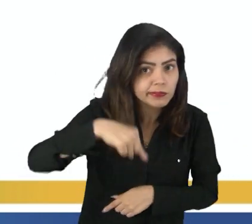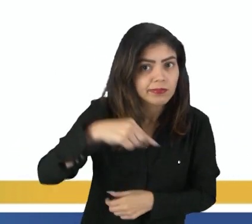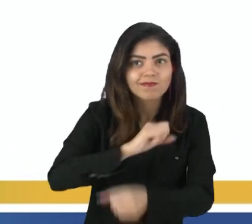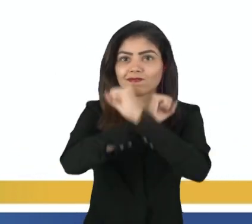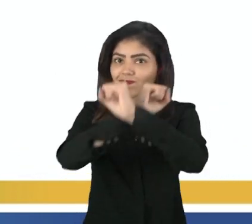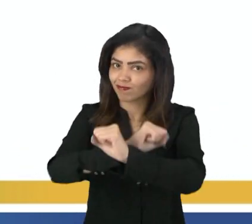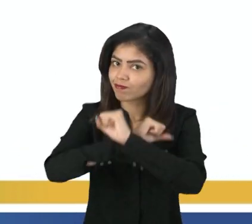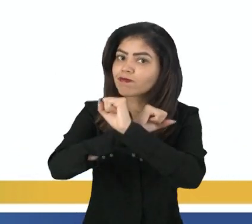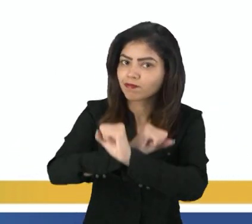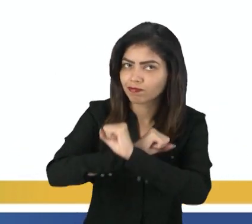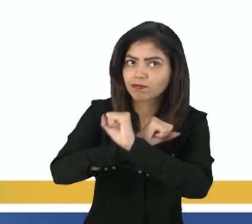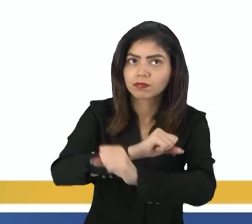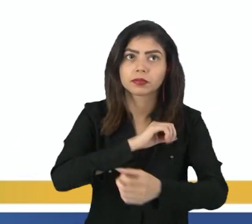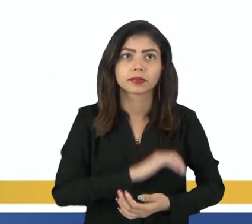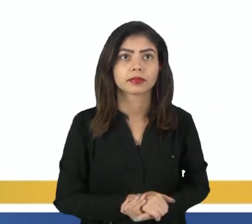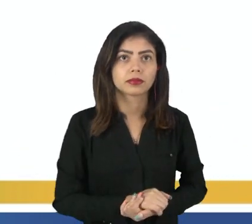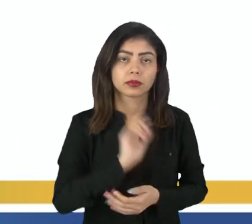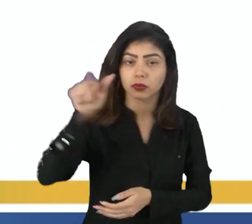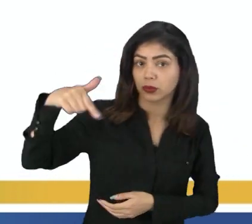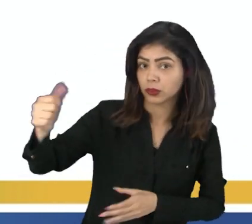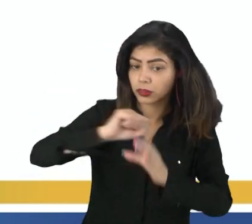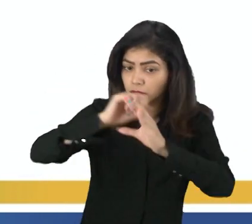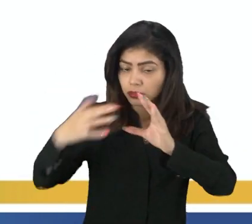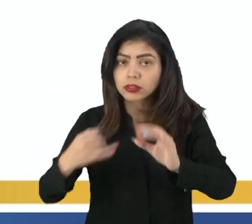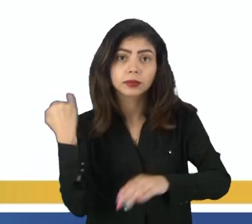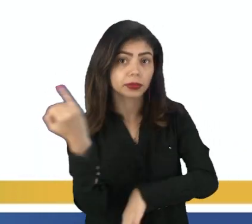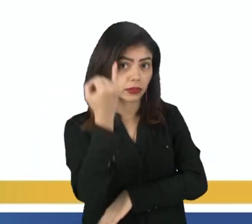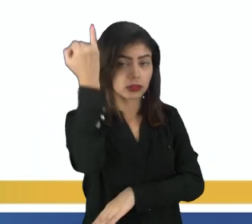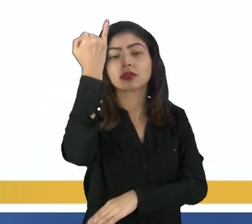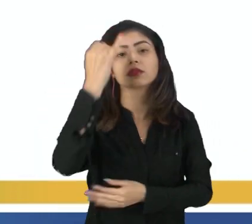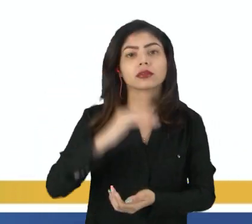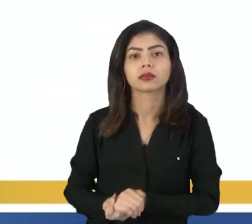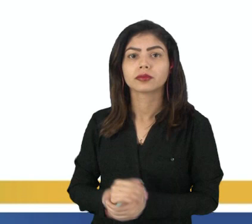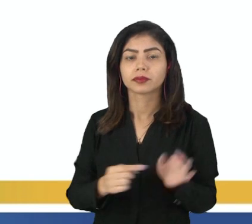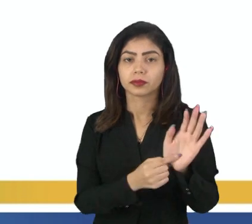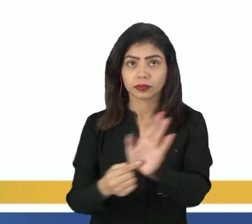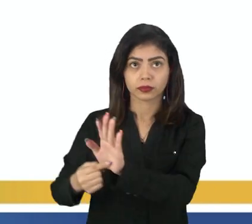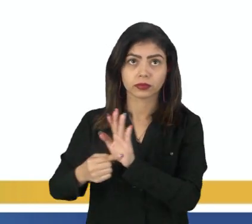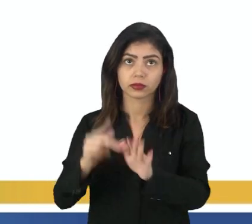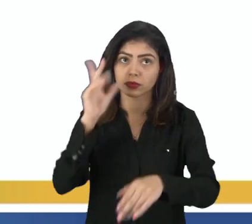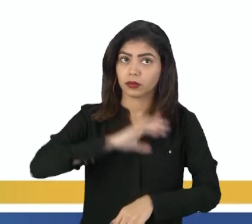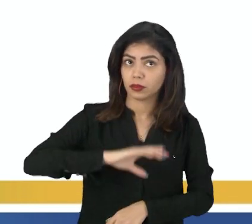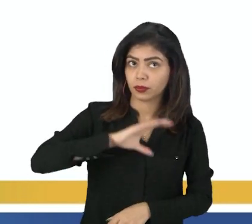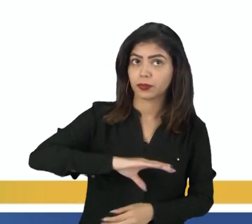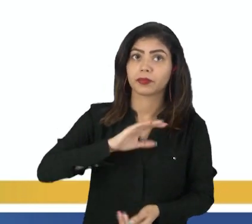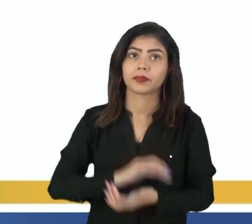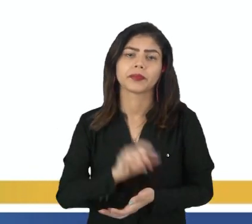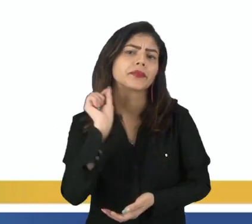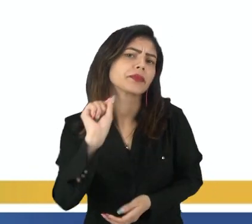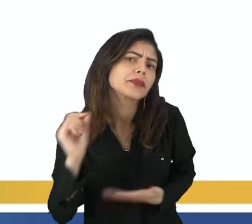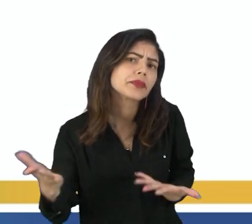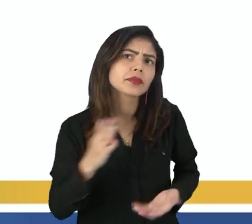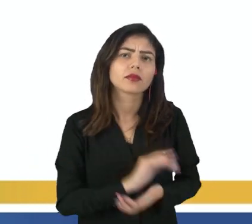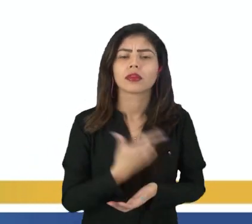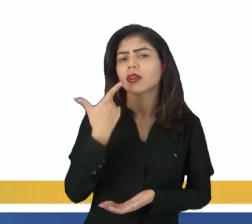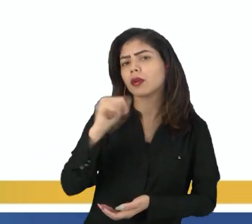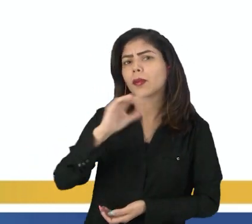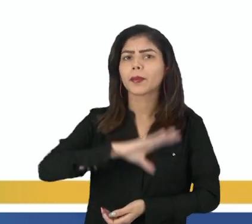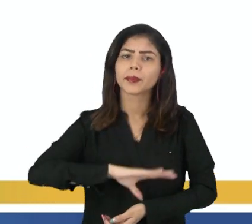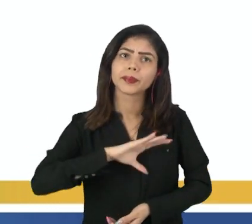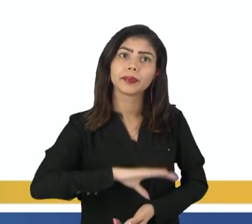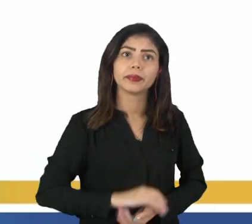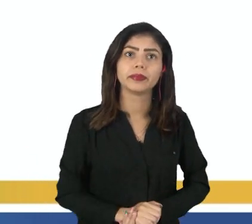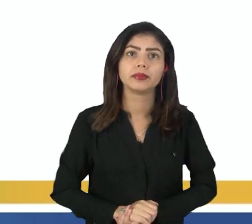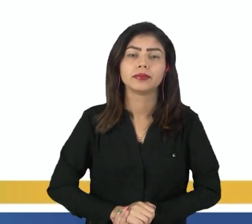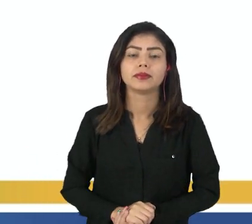como escravos. Outra característica importante implantada pelos portugueses foi a língua